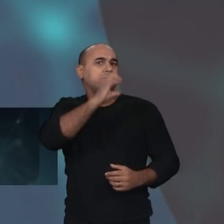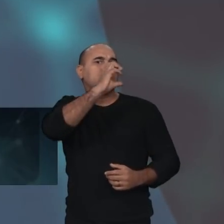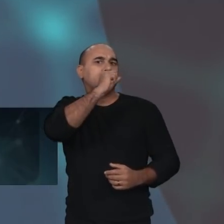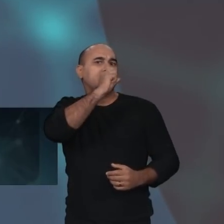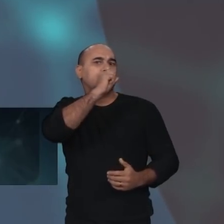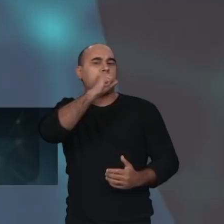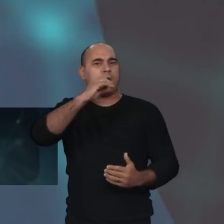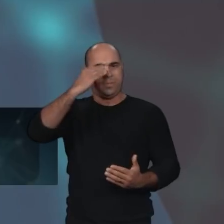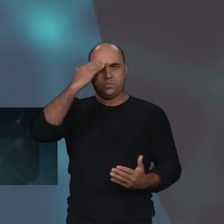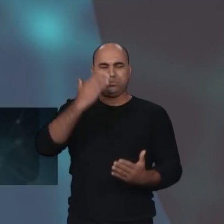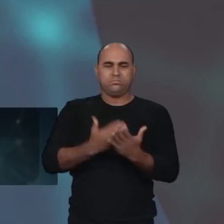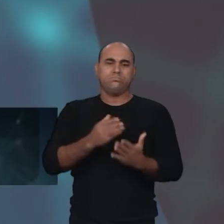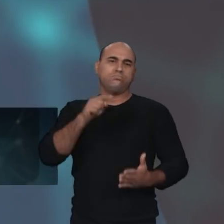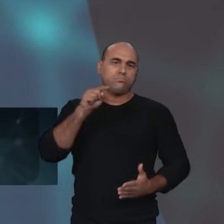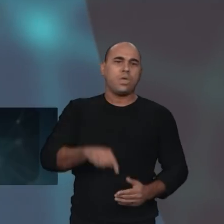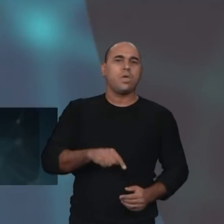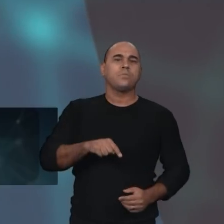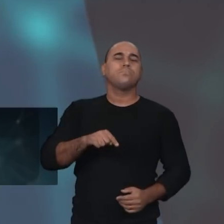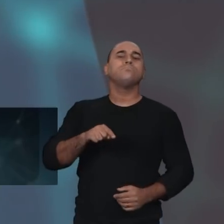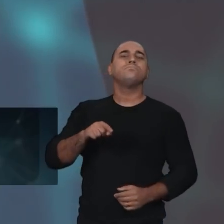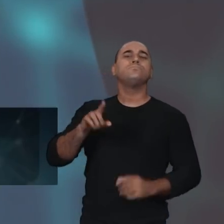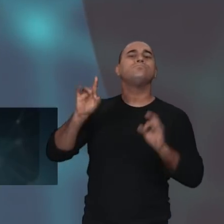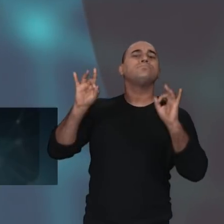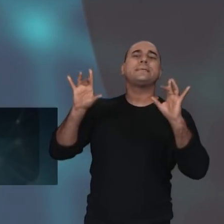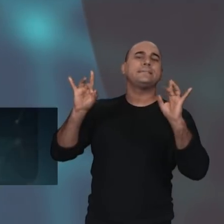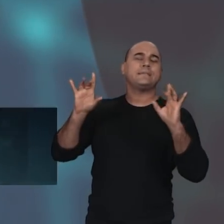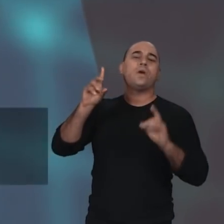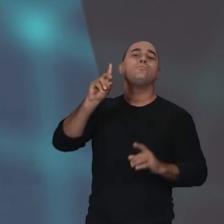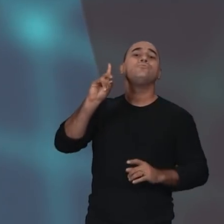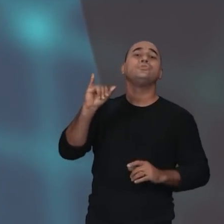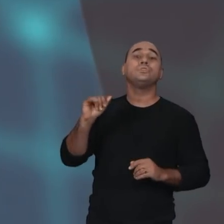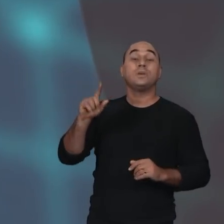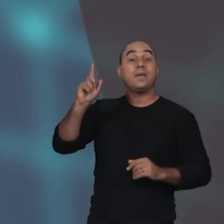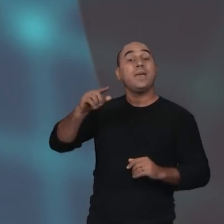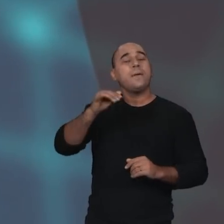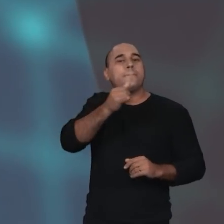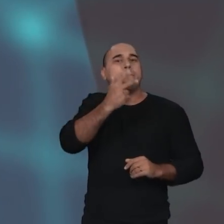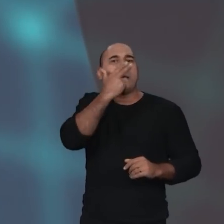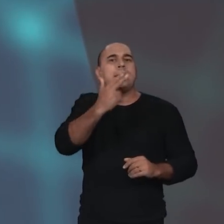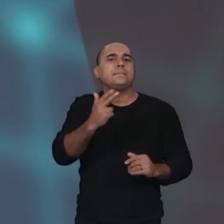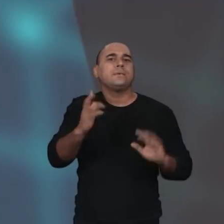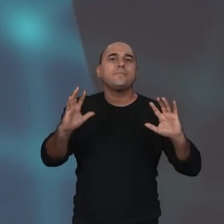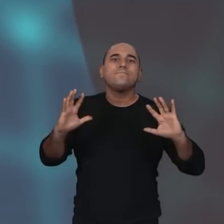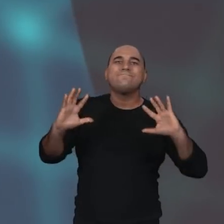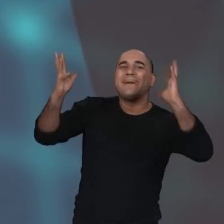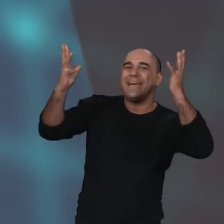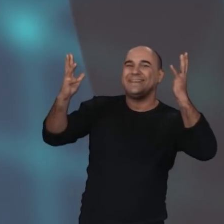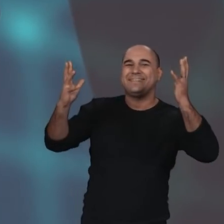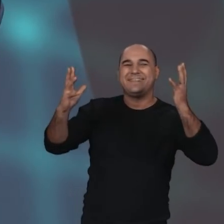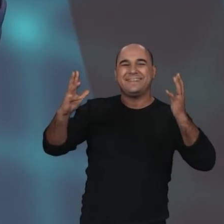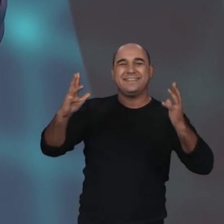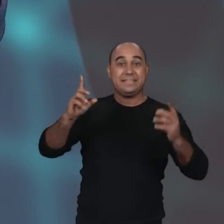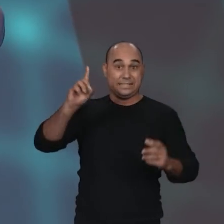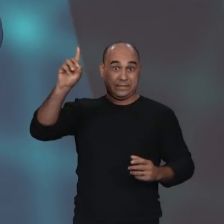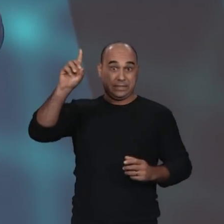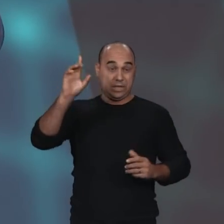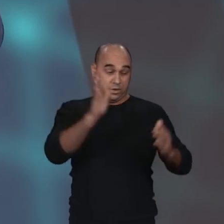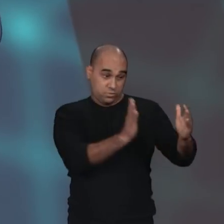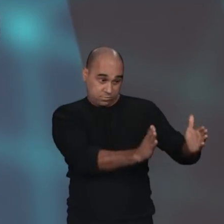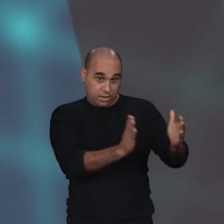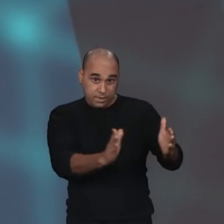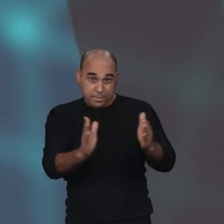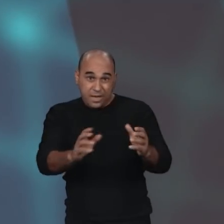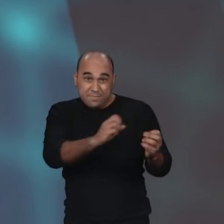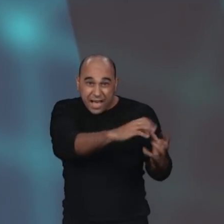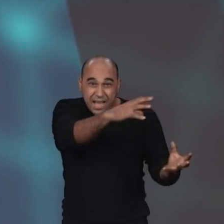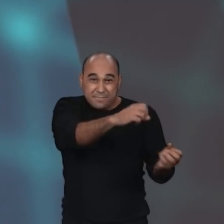dia especial para Deus, assim que nós entendemos. É uma forma de comemorar a criação do mundo, que Deus terminou a criação no sexto dia,